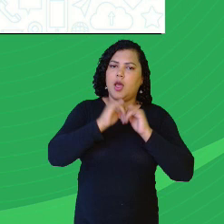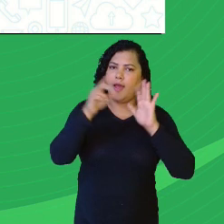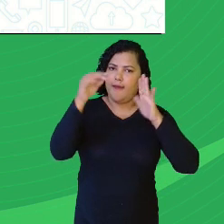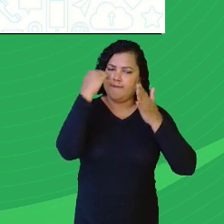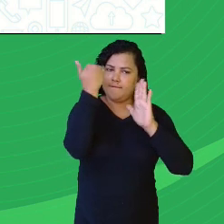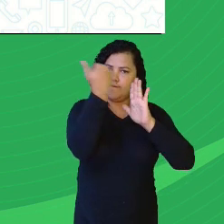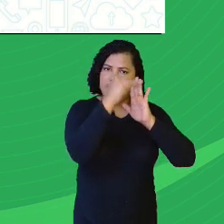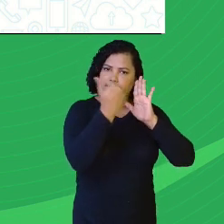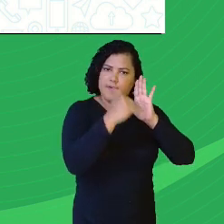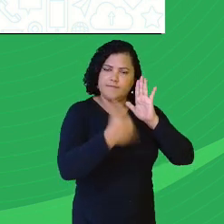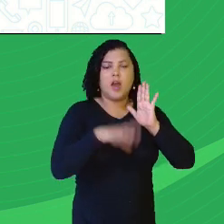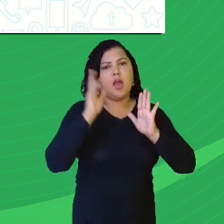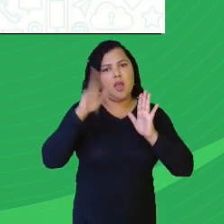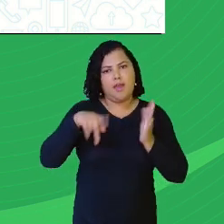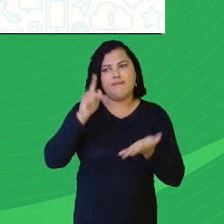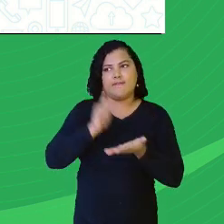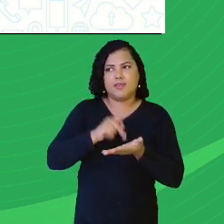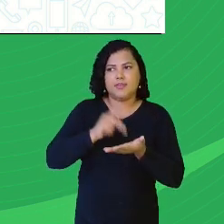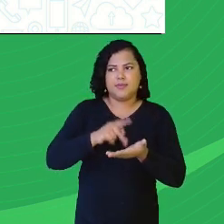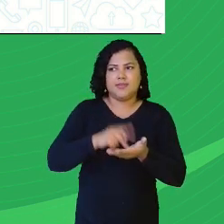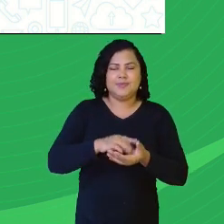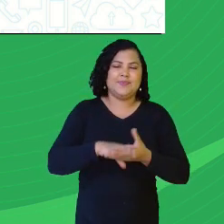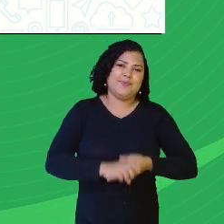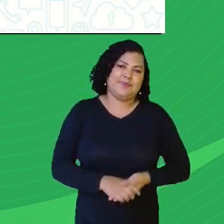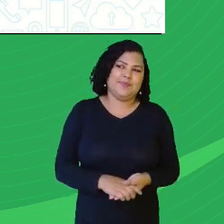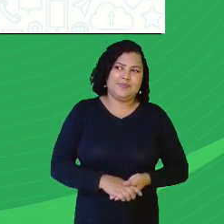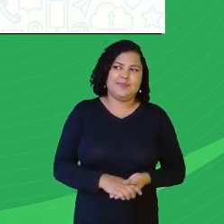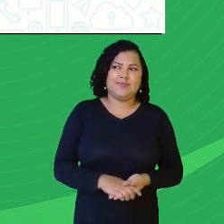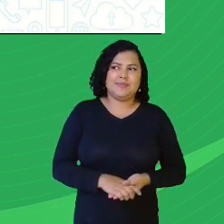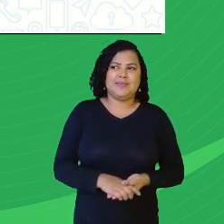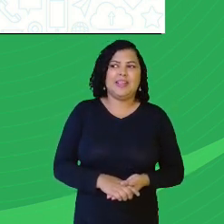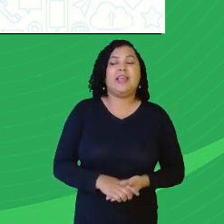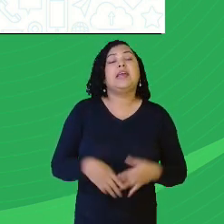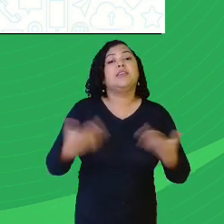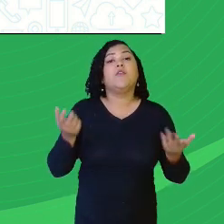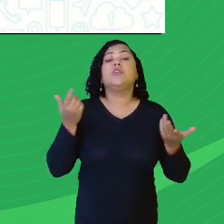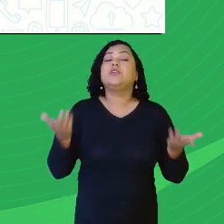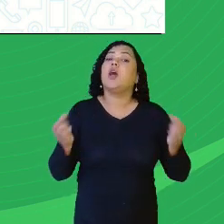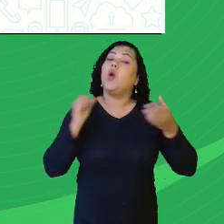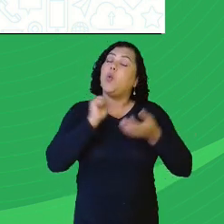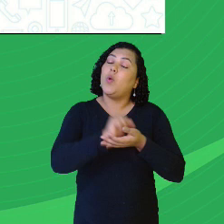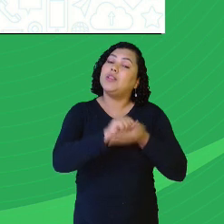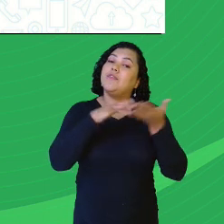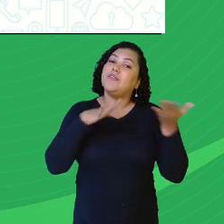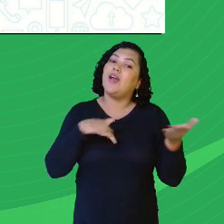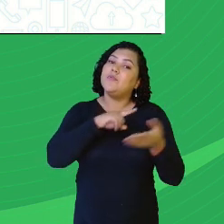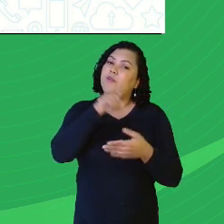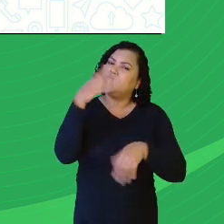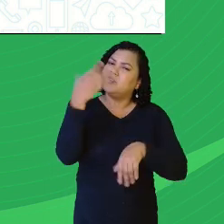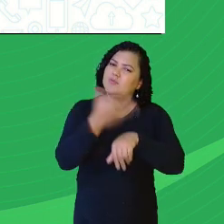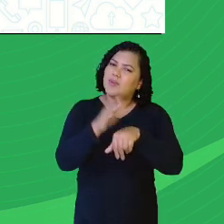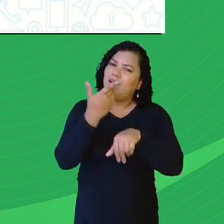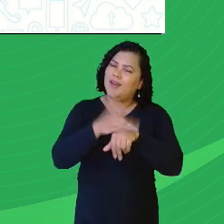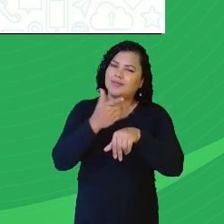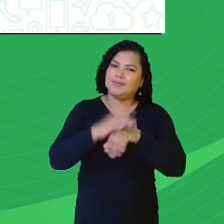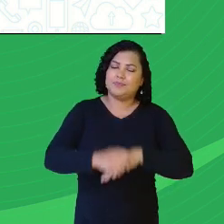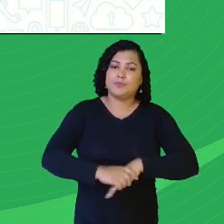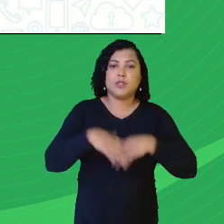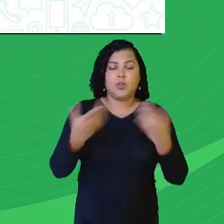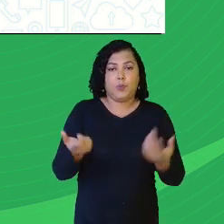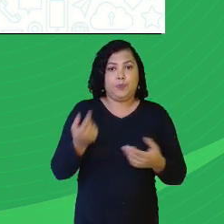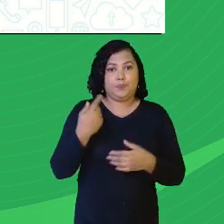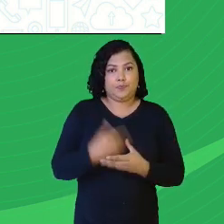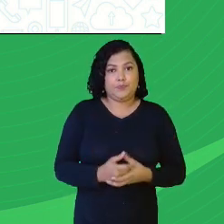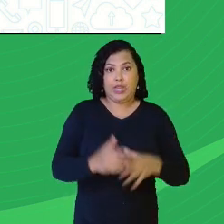elas são verdadeiras, ok? E então, eu vou deixar aqui para vocês pensar uma atividade prática. Na sua